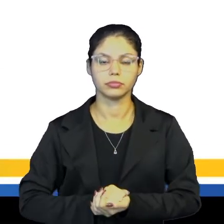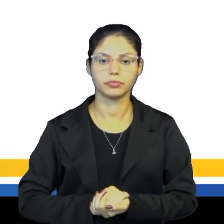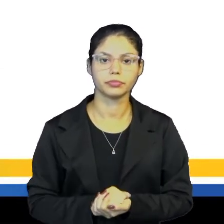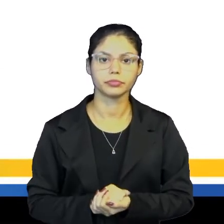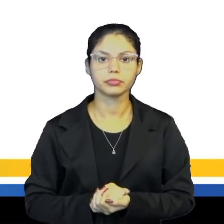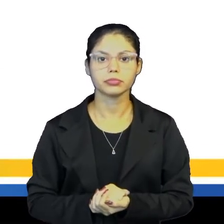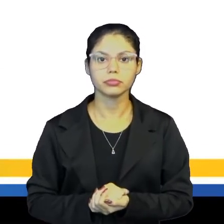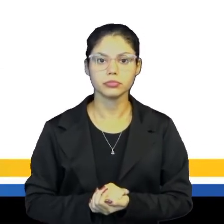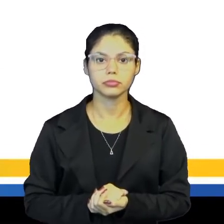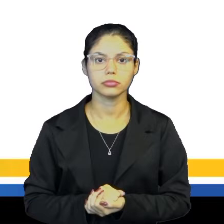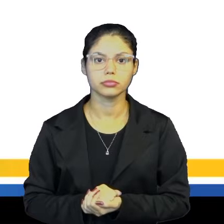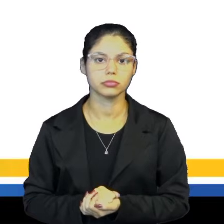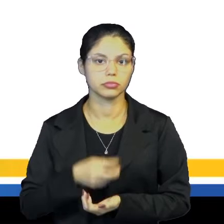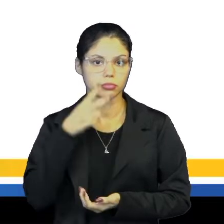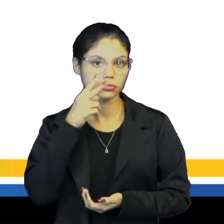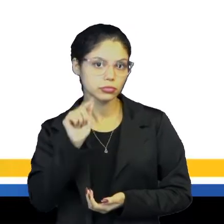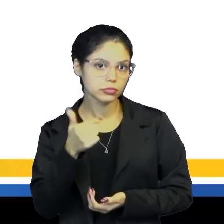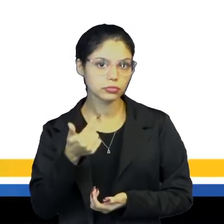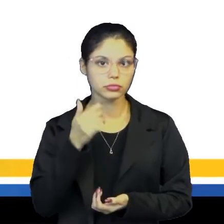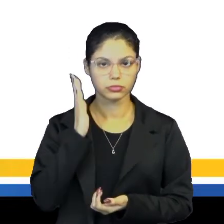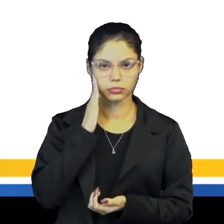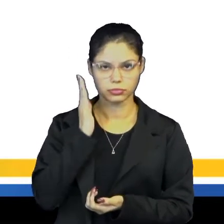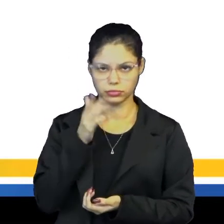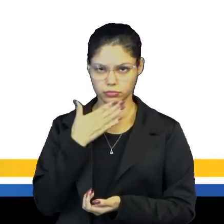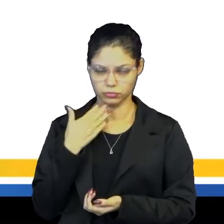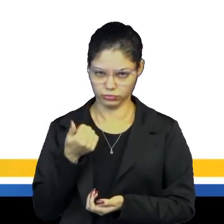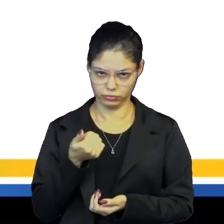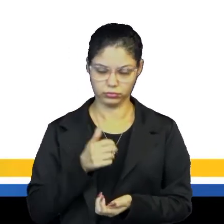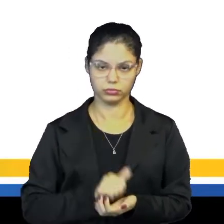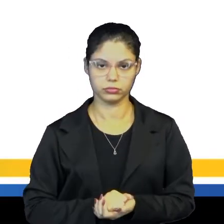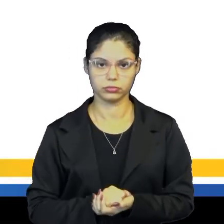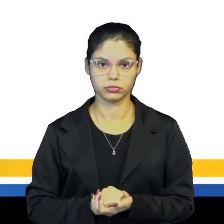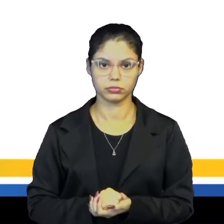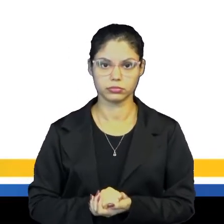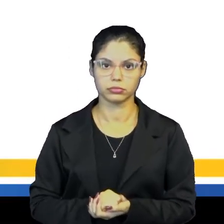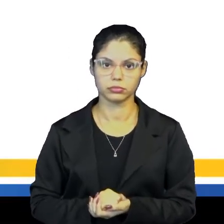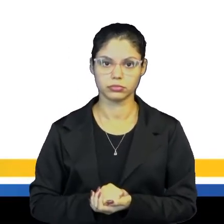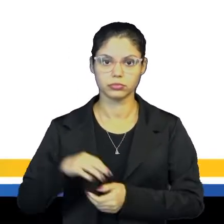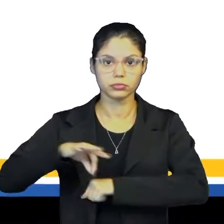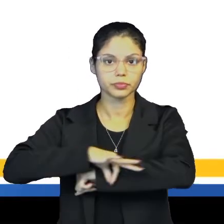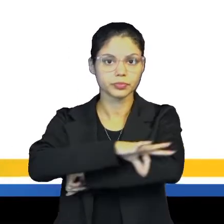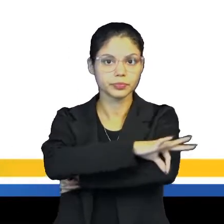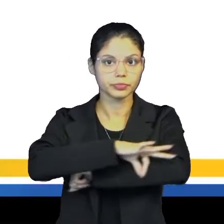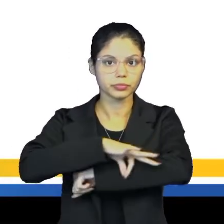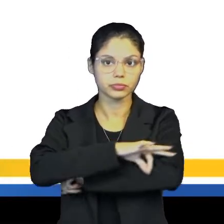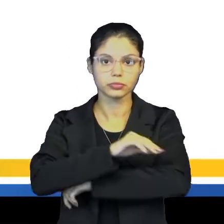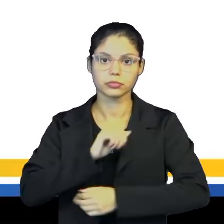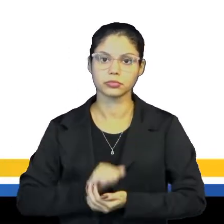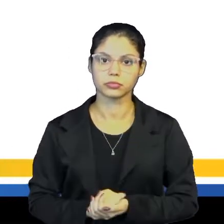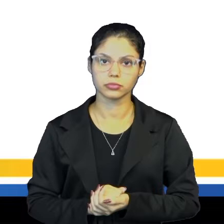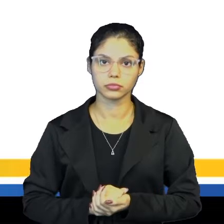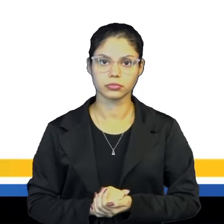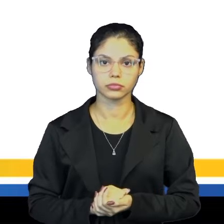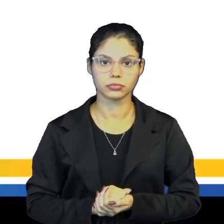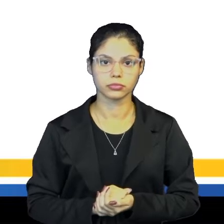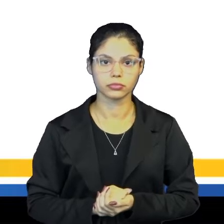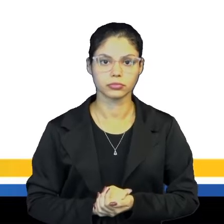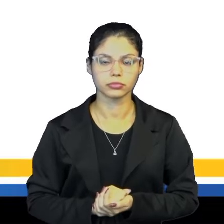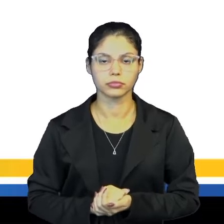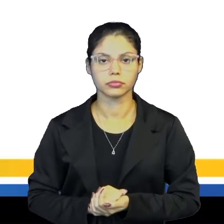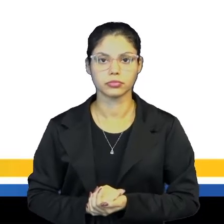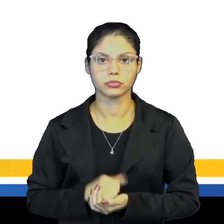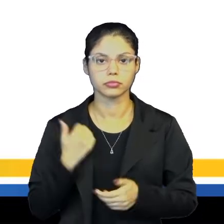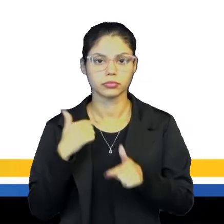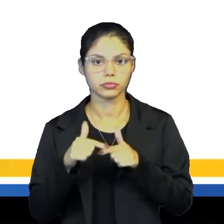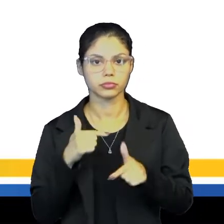tá? Depois a gente vai entender um pouquinho sobre a instalação, a arquitetura, né? Aí o trabalho